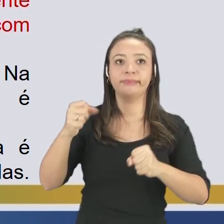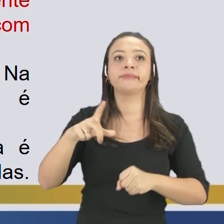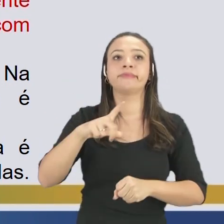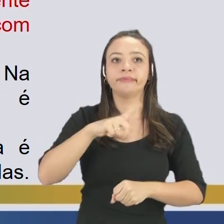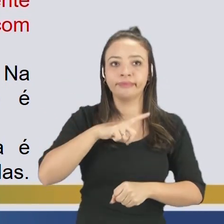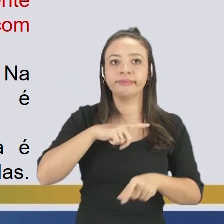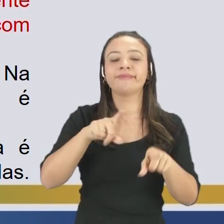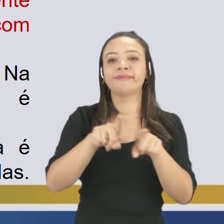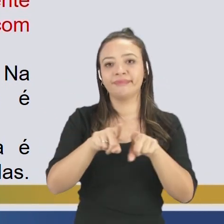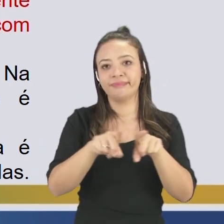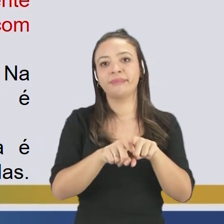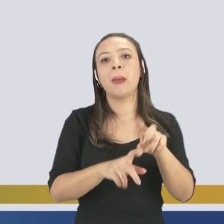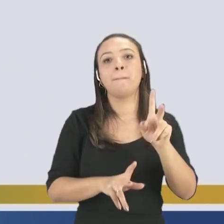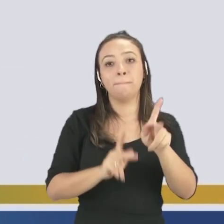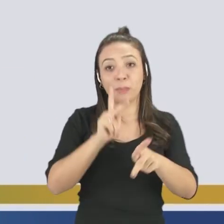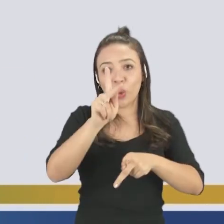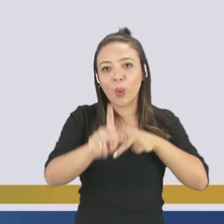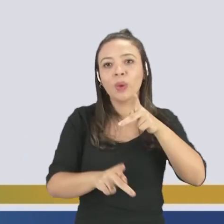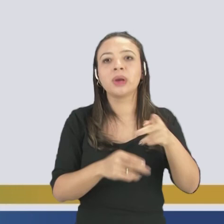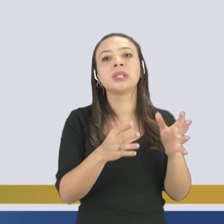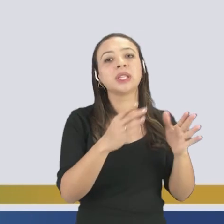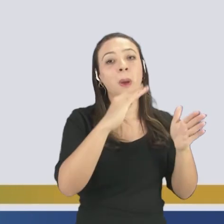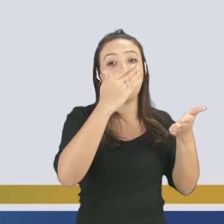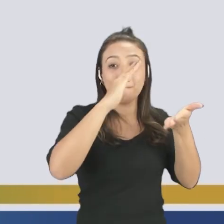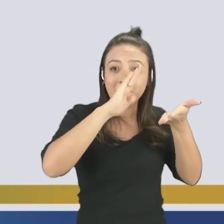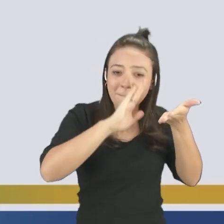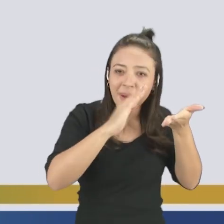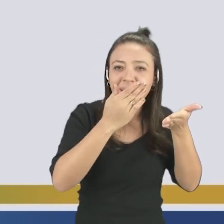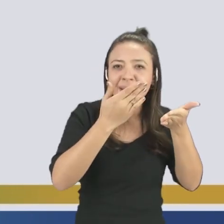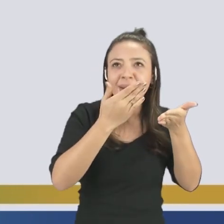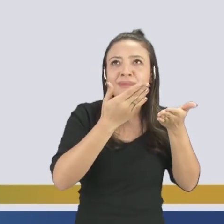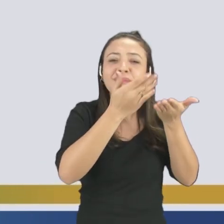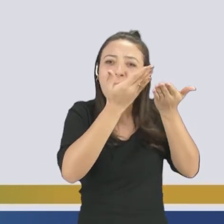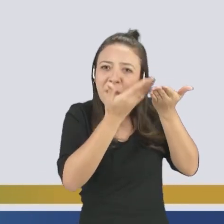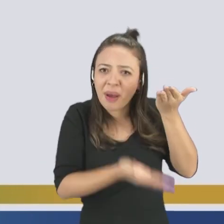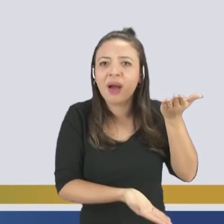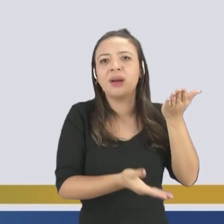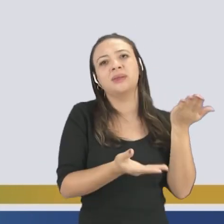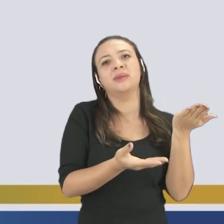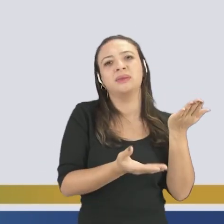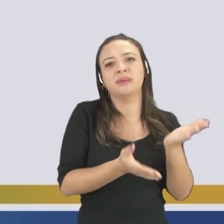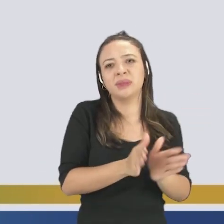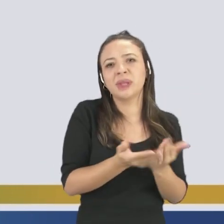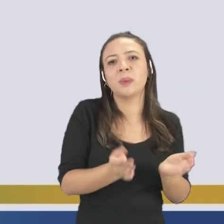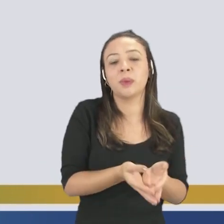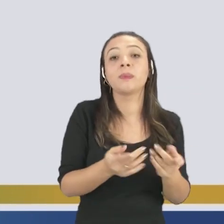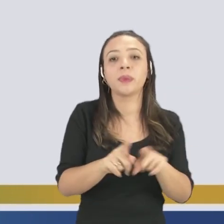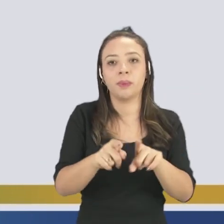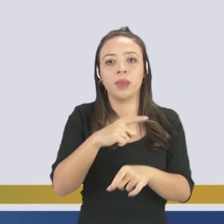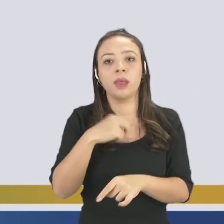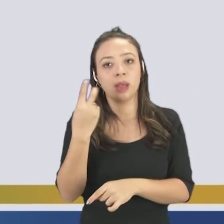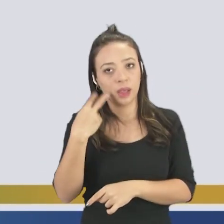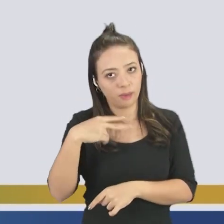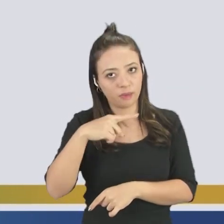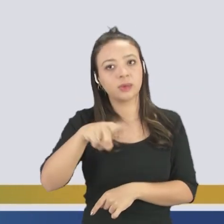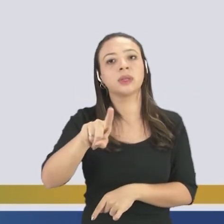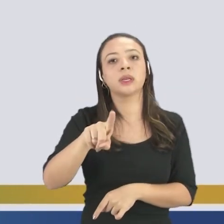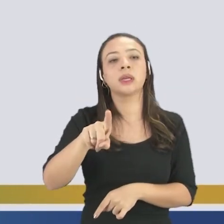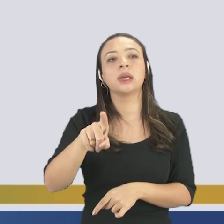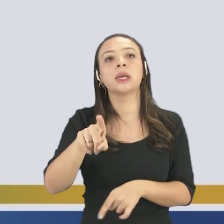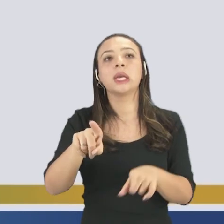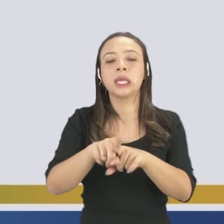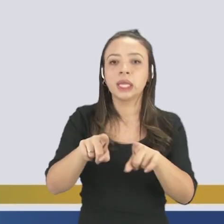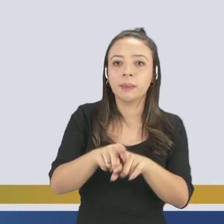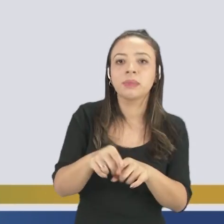com pessoas abaixo da linha da pobreza. E aí tem um documentário para depois você acessar, e com isso eu me despeço. Se você